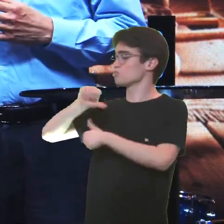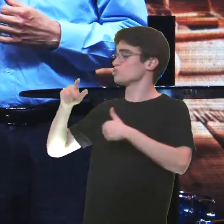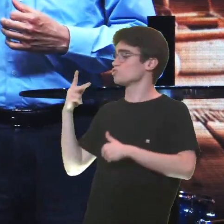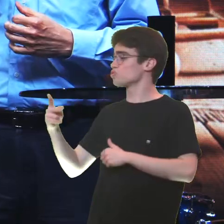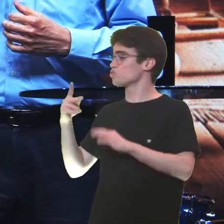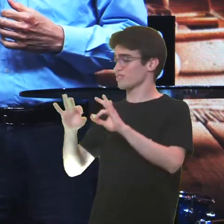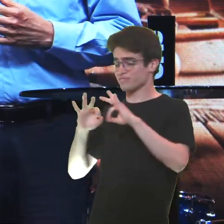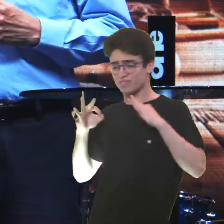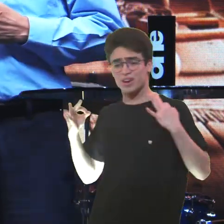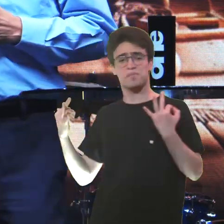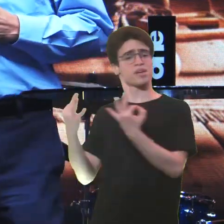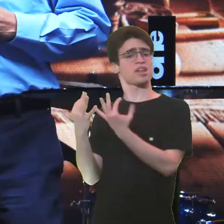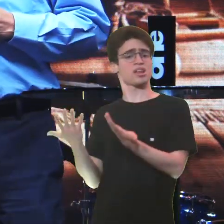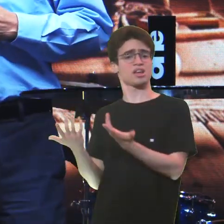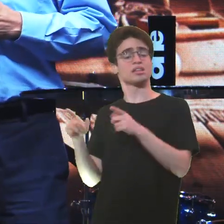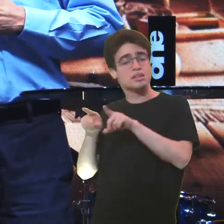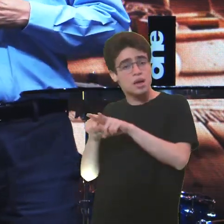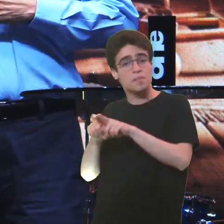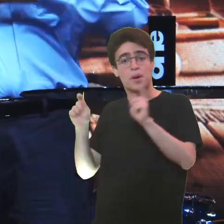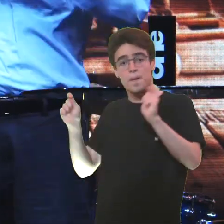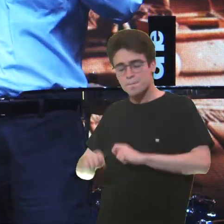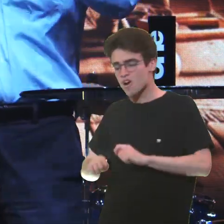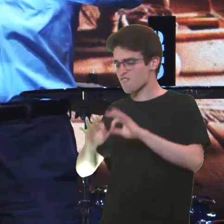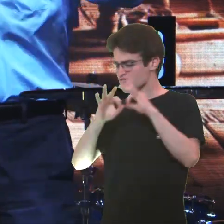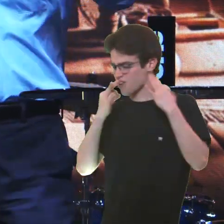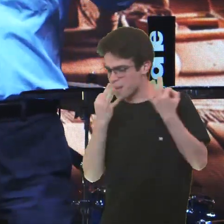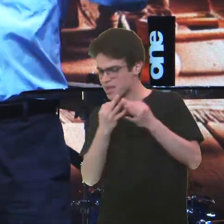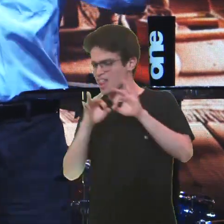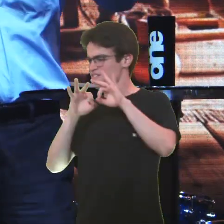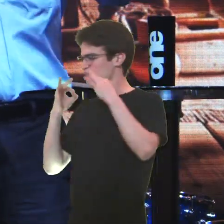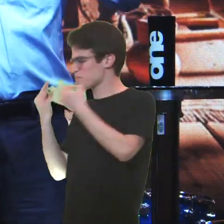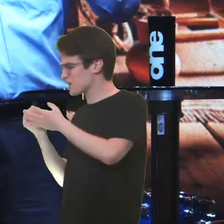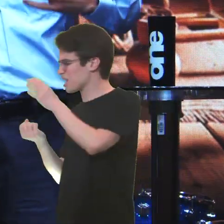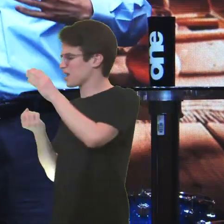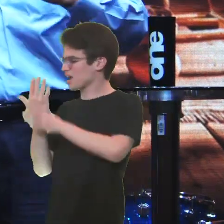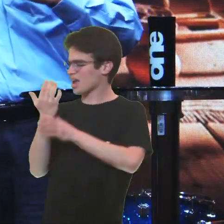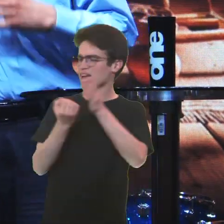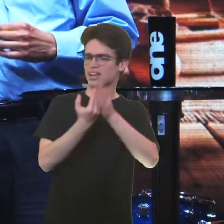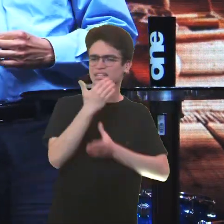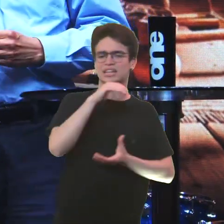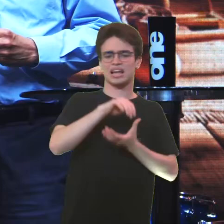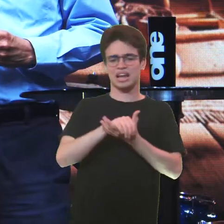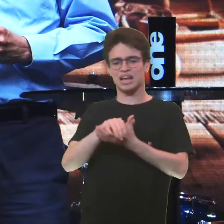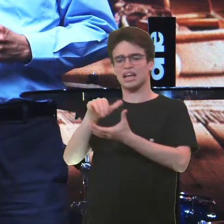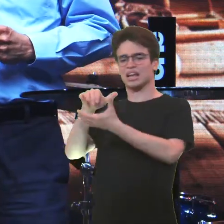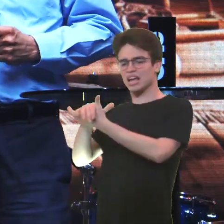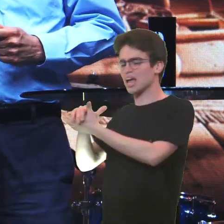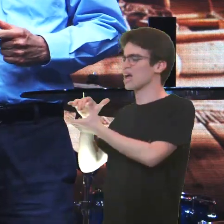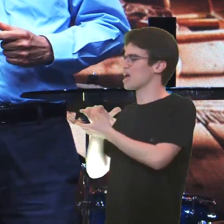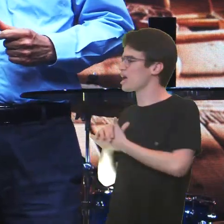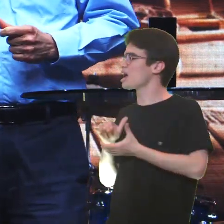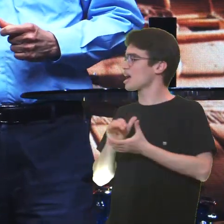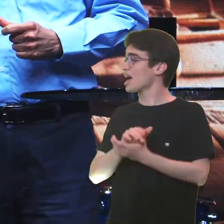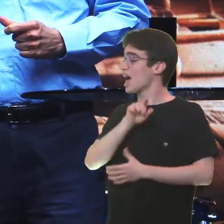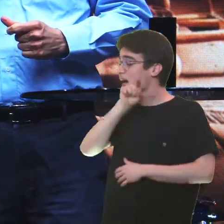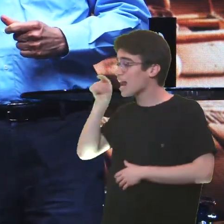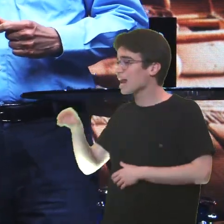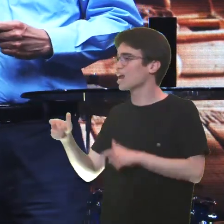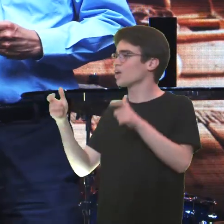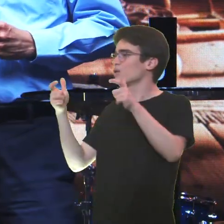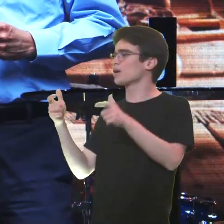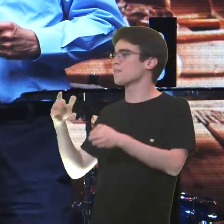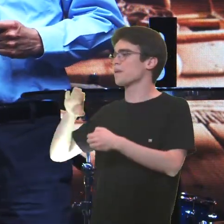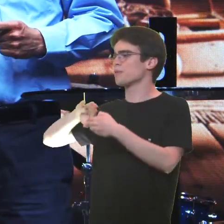sus casas ahí, que construam suas casas lá, que formen sus matrimonios y sus que familias. formem os seus matrimônios e as suas